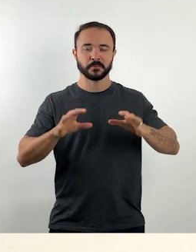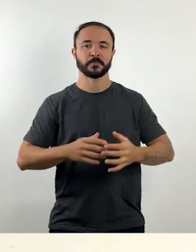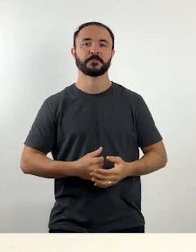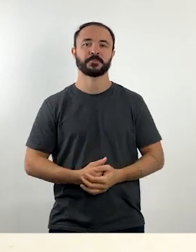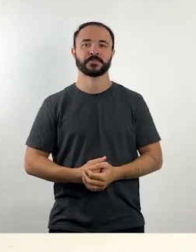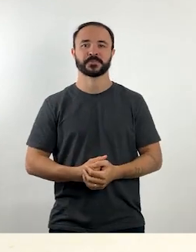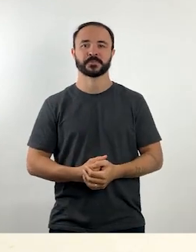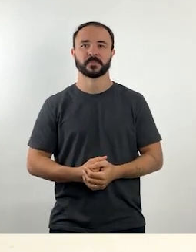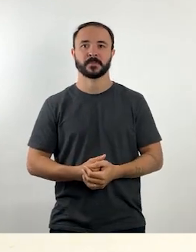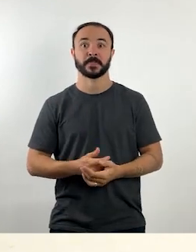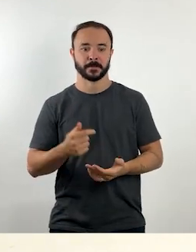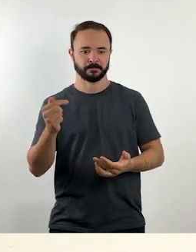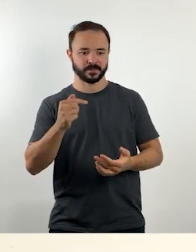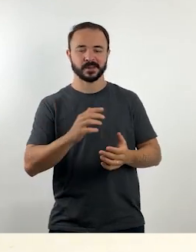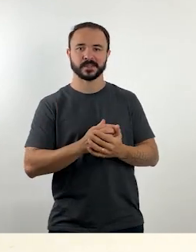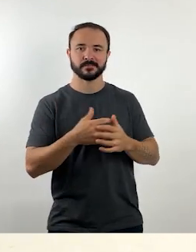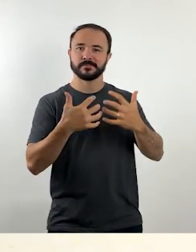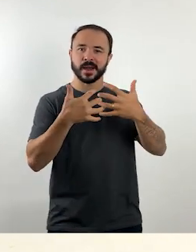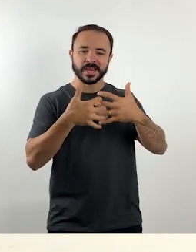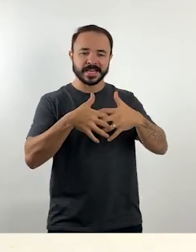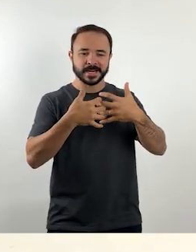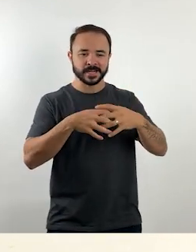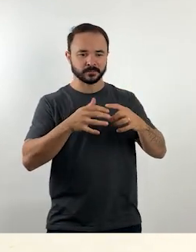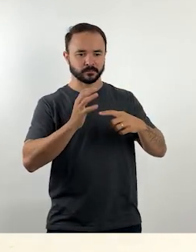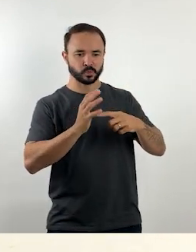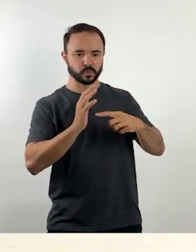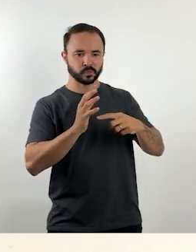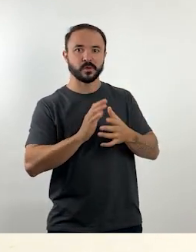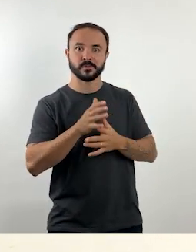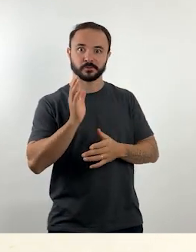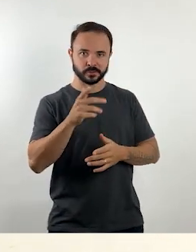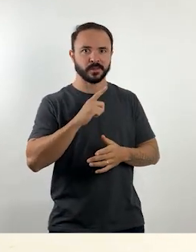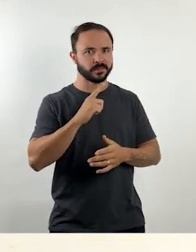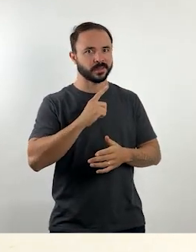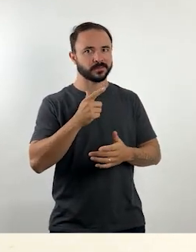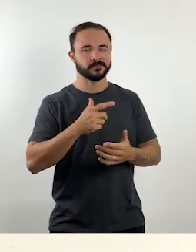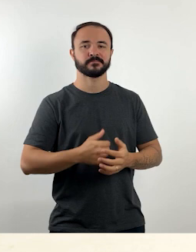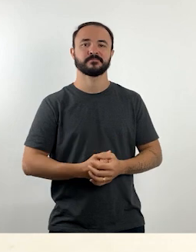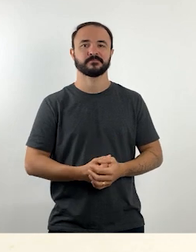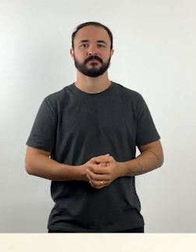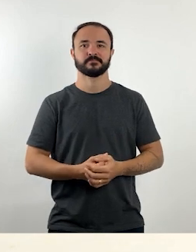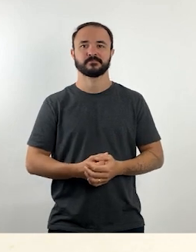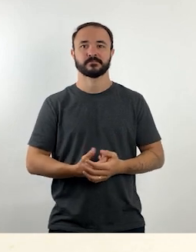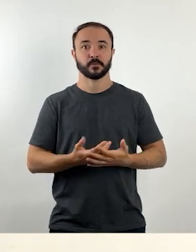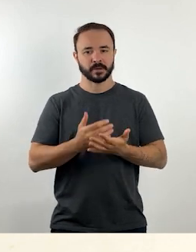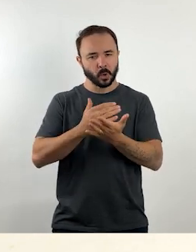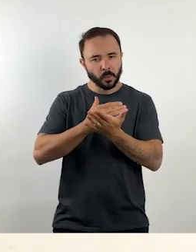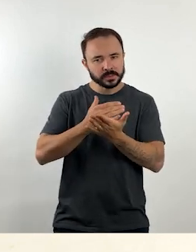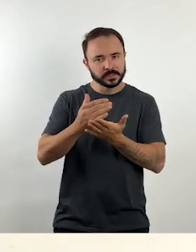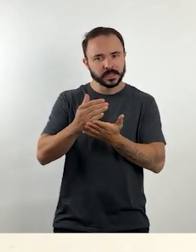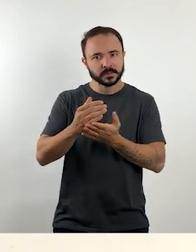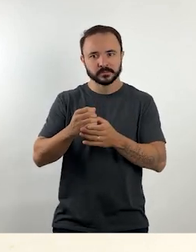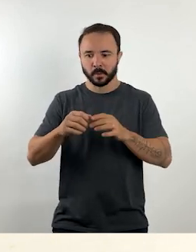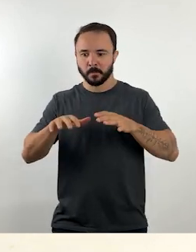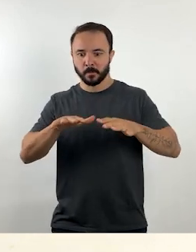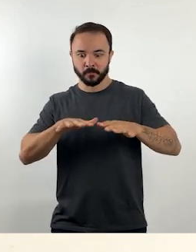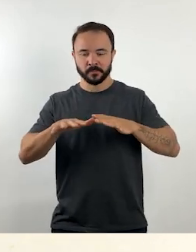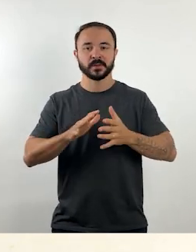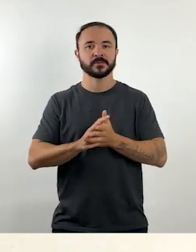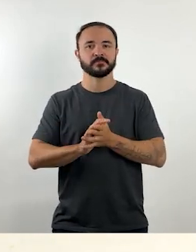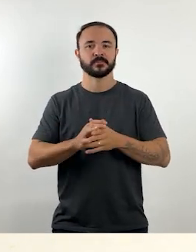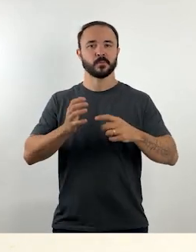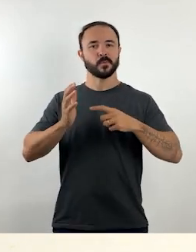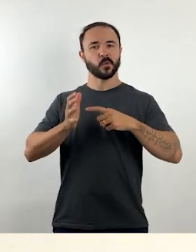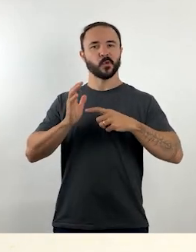Aqui, o meu sistema de engrenagem já está funcionando. Quando esse motor começar a girar, ele vai girar aqui a